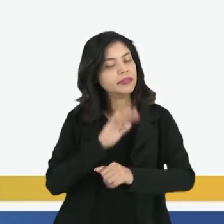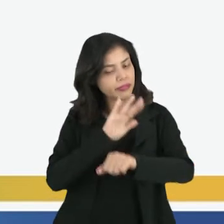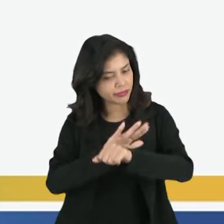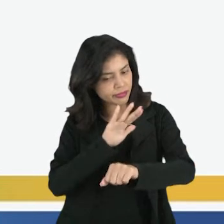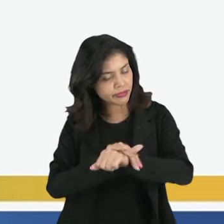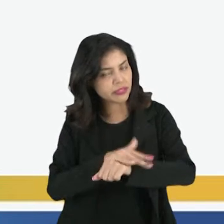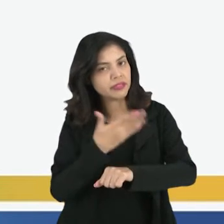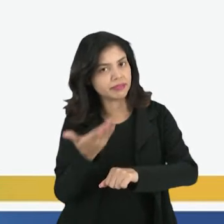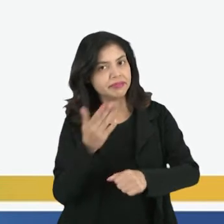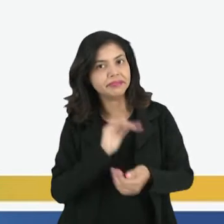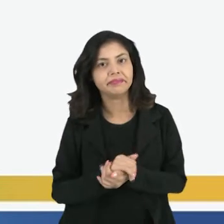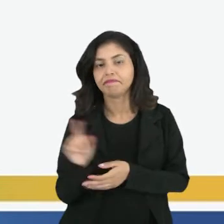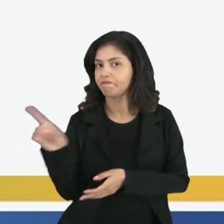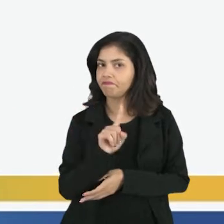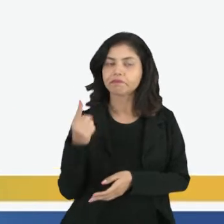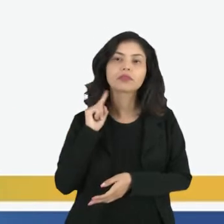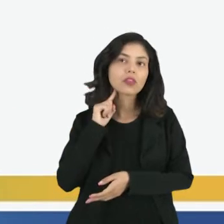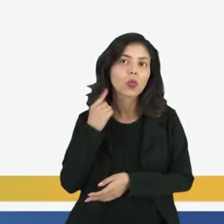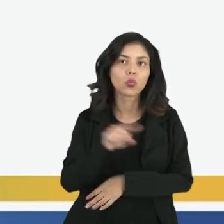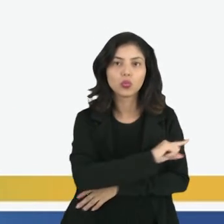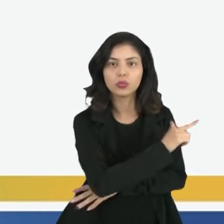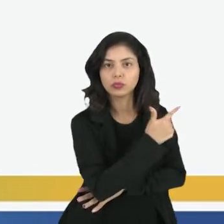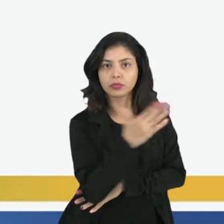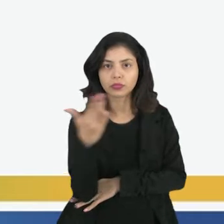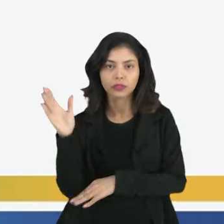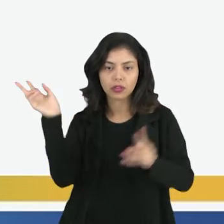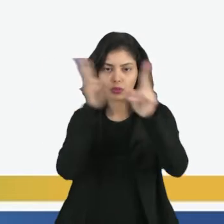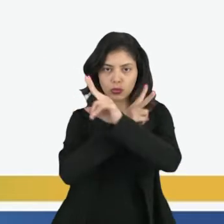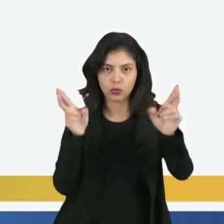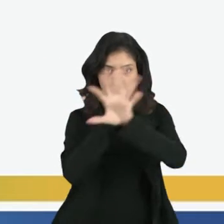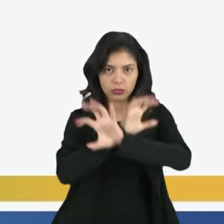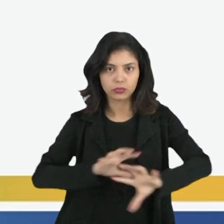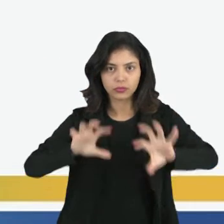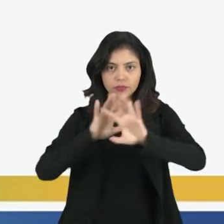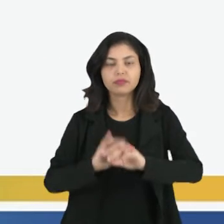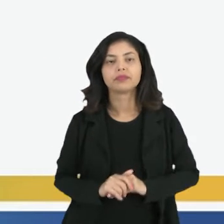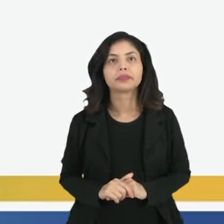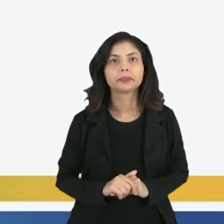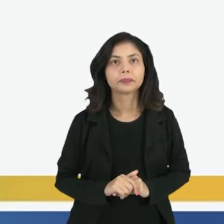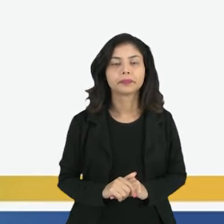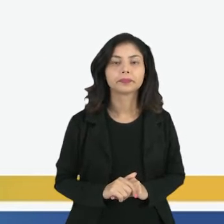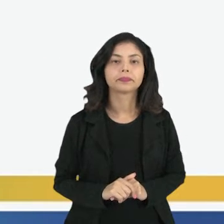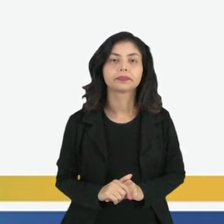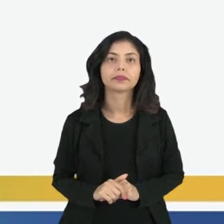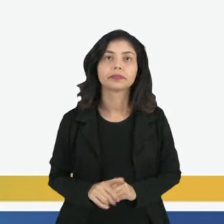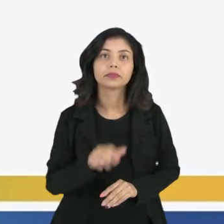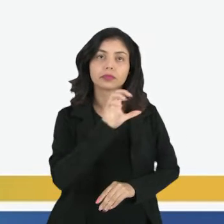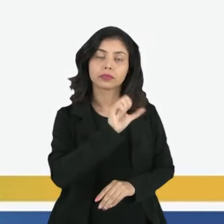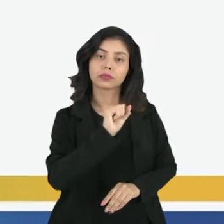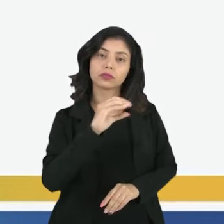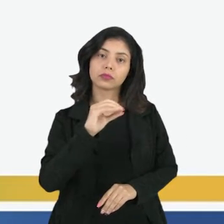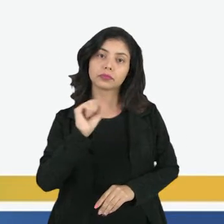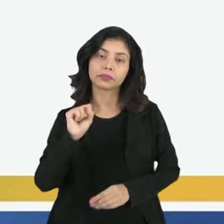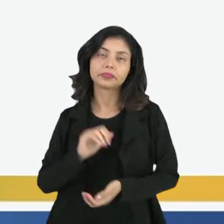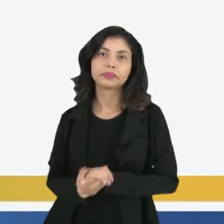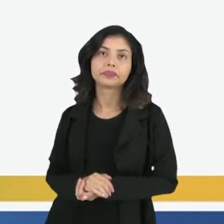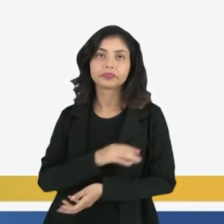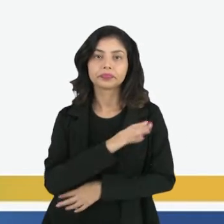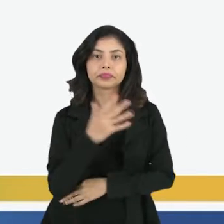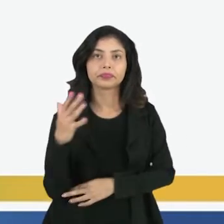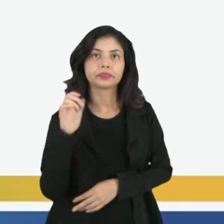movimentos sociais no seu estado e até mesmo na sua cidade. Vocês estão aí visualizando, temos